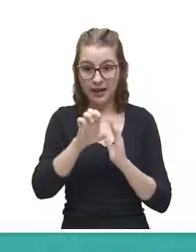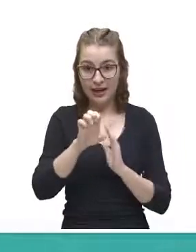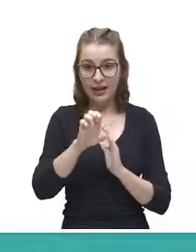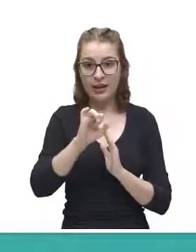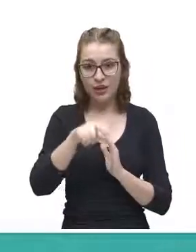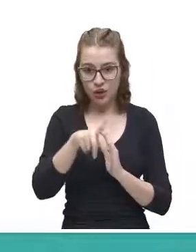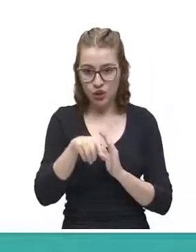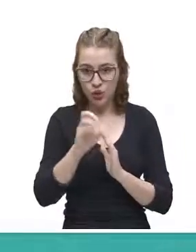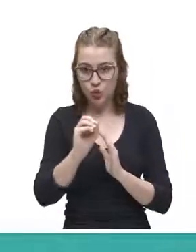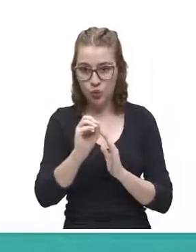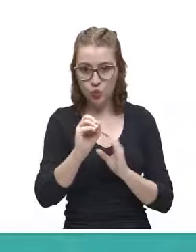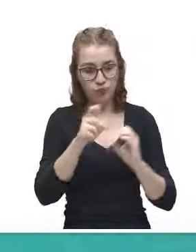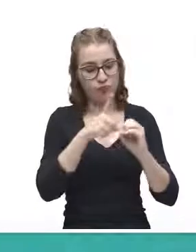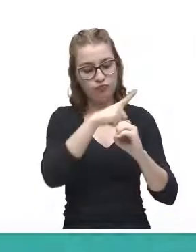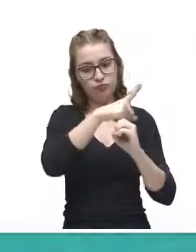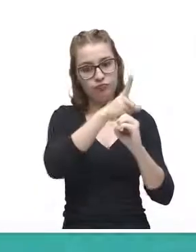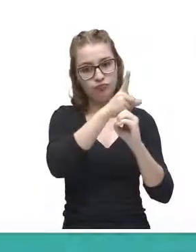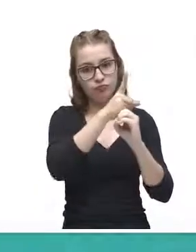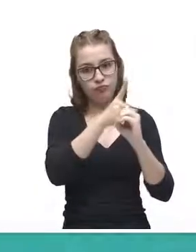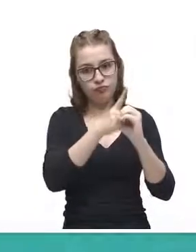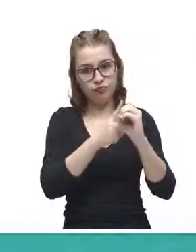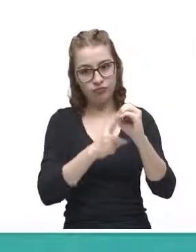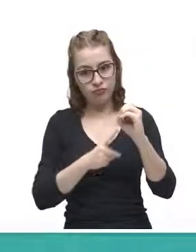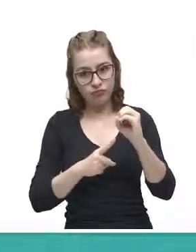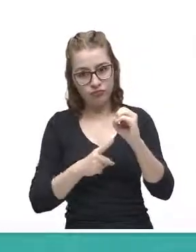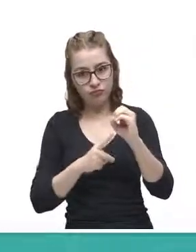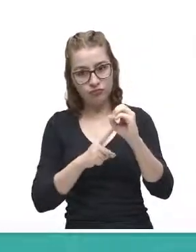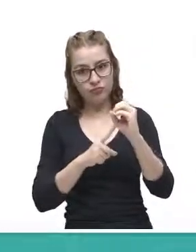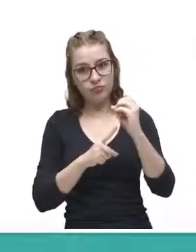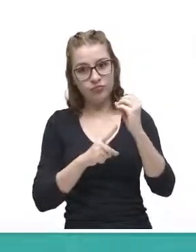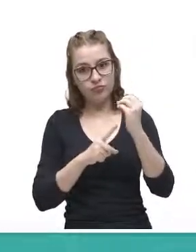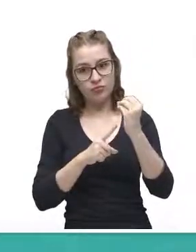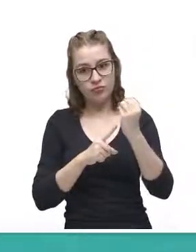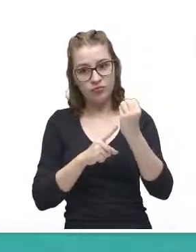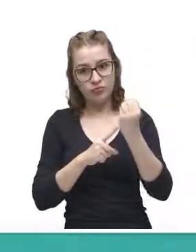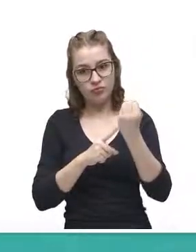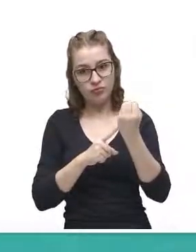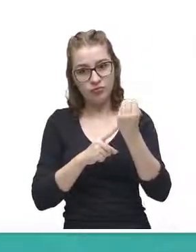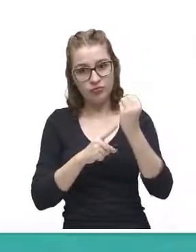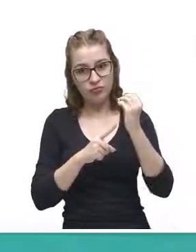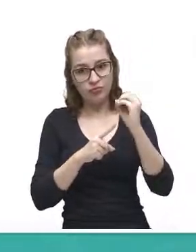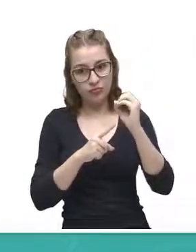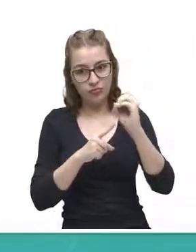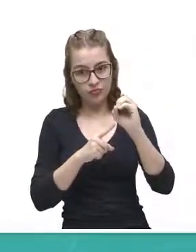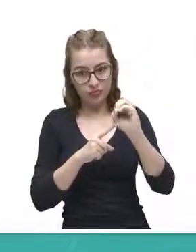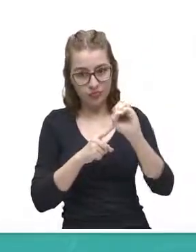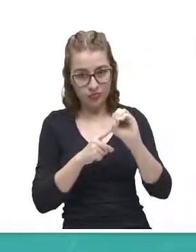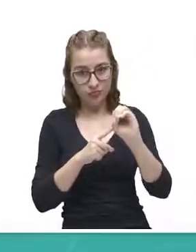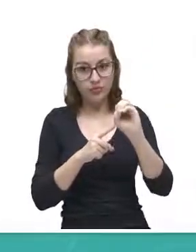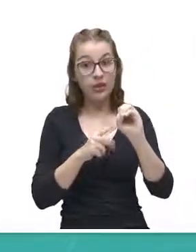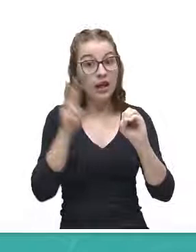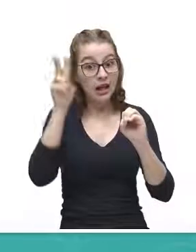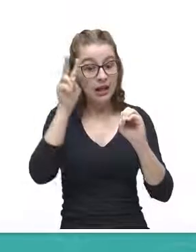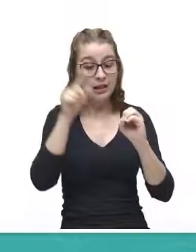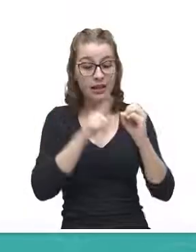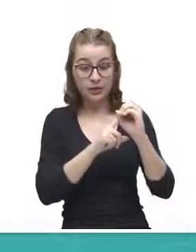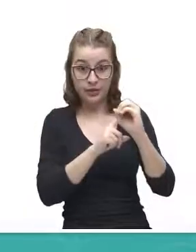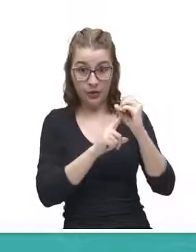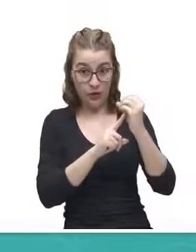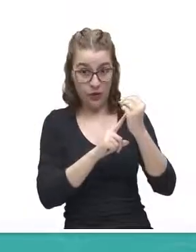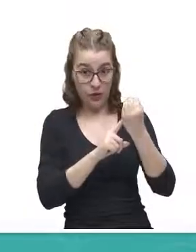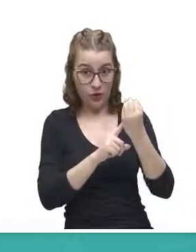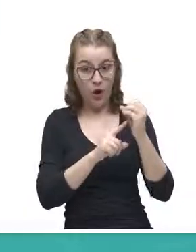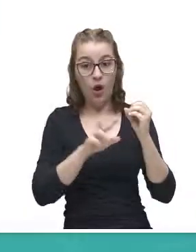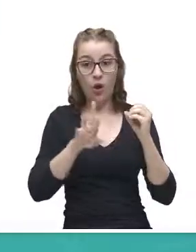seu próprio eixo, tá? Ele fica girando aí no seu próprio eixo, então não esqueçam, tá? A